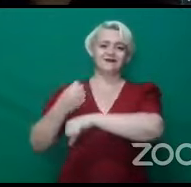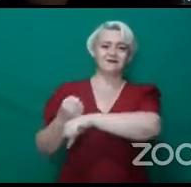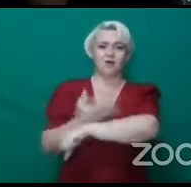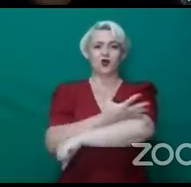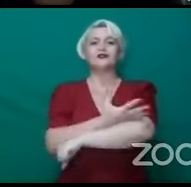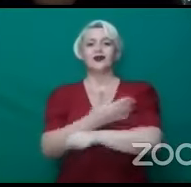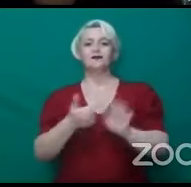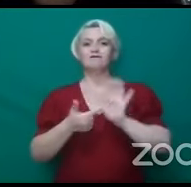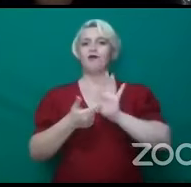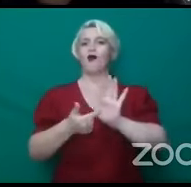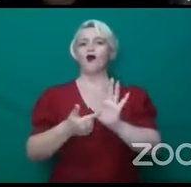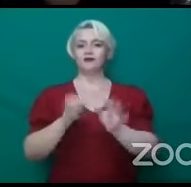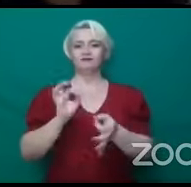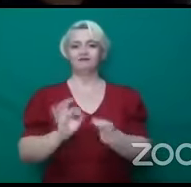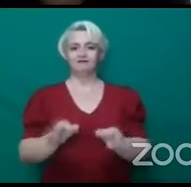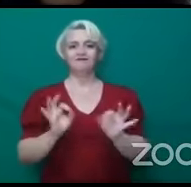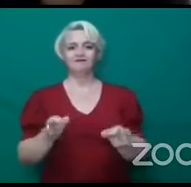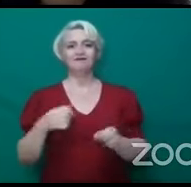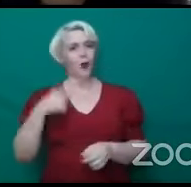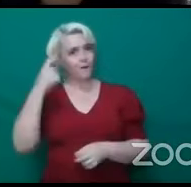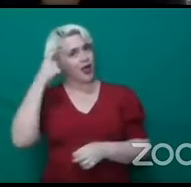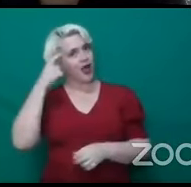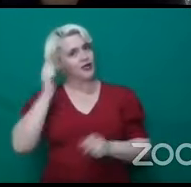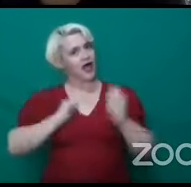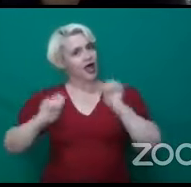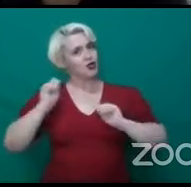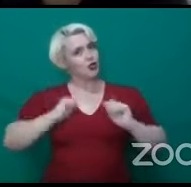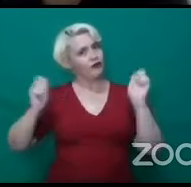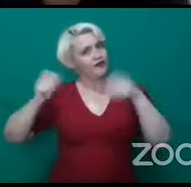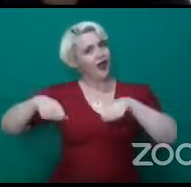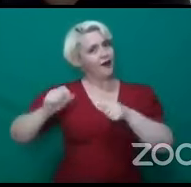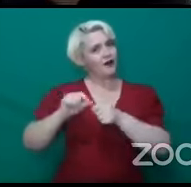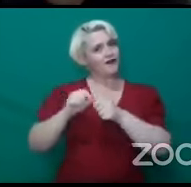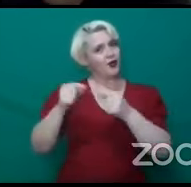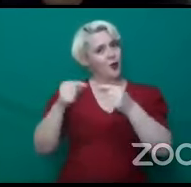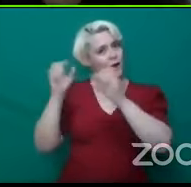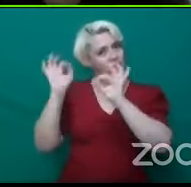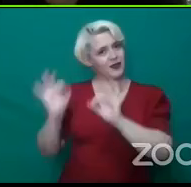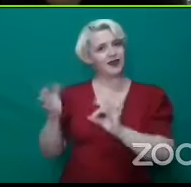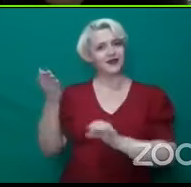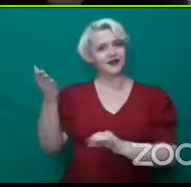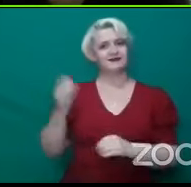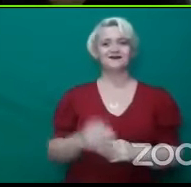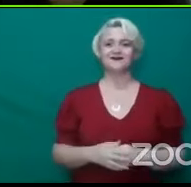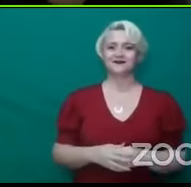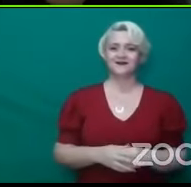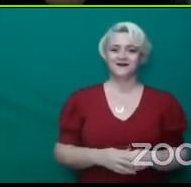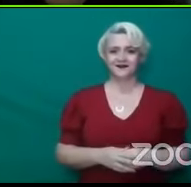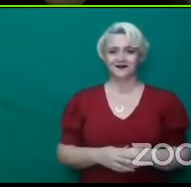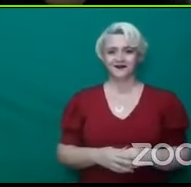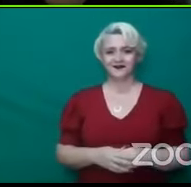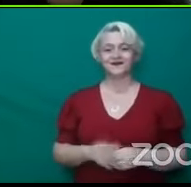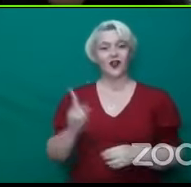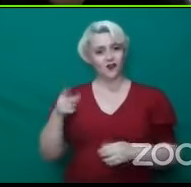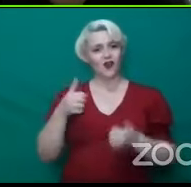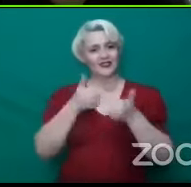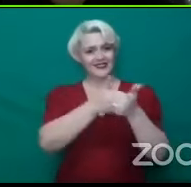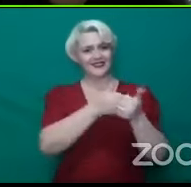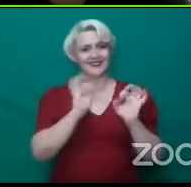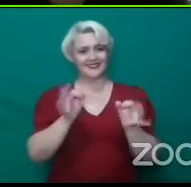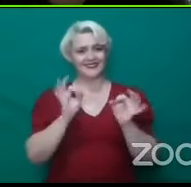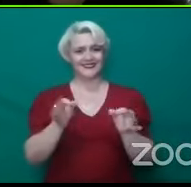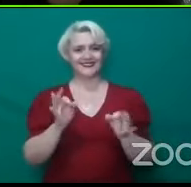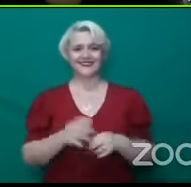uma emoção, então pensa também nessa carreira de atuação, viu? Porque vai dar super bem. Obrigado. Vou seguir, pode